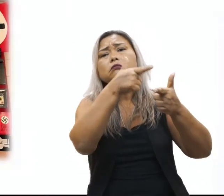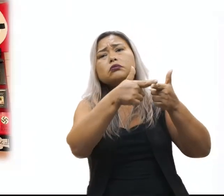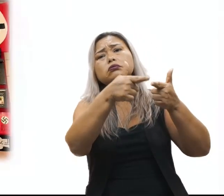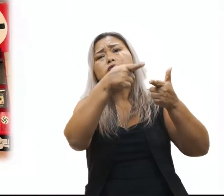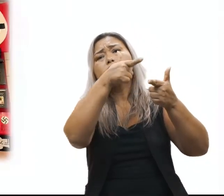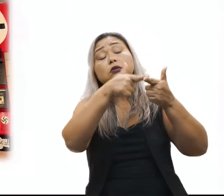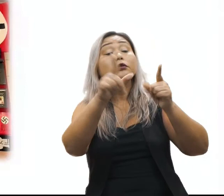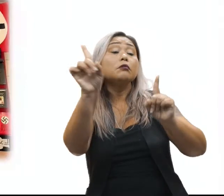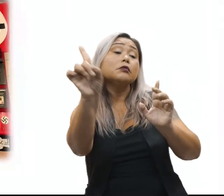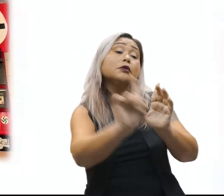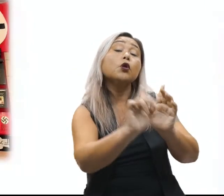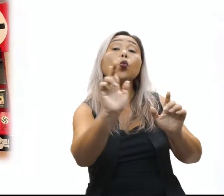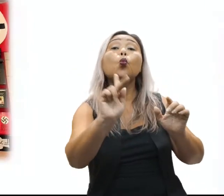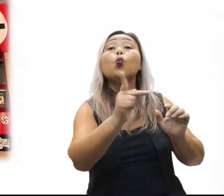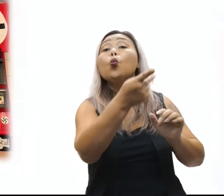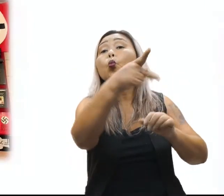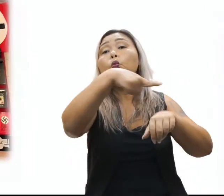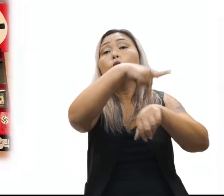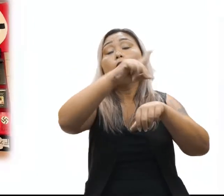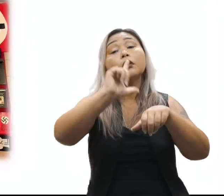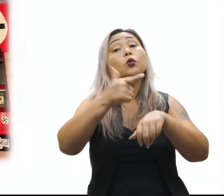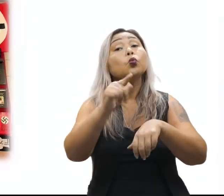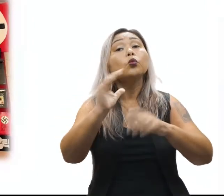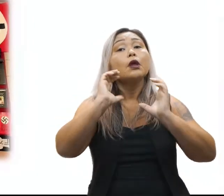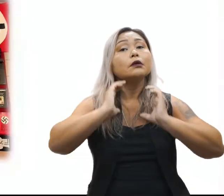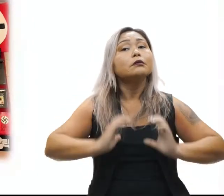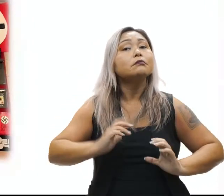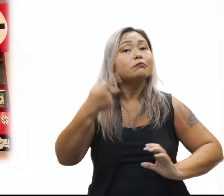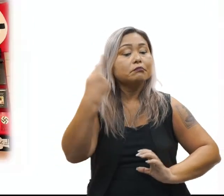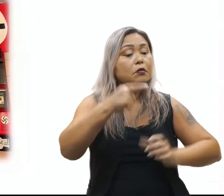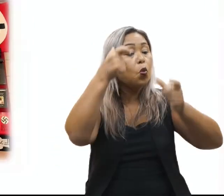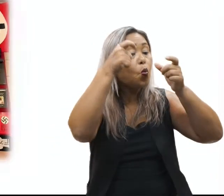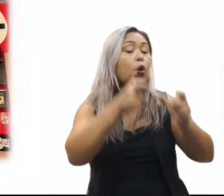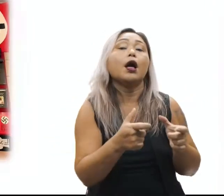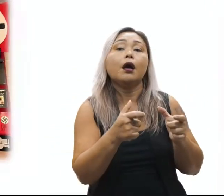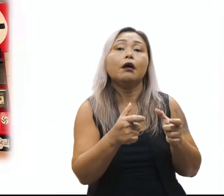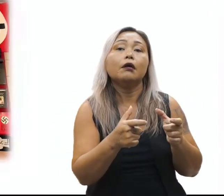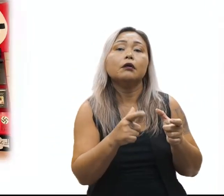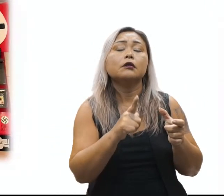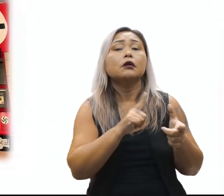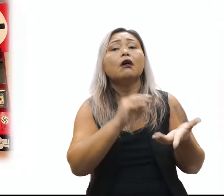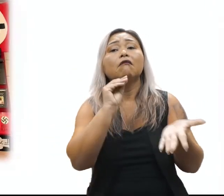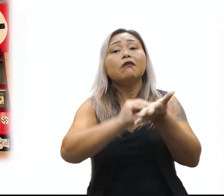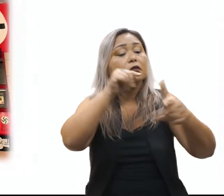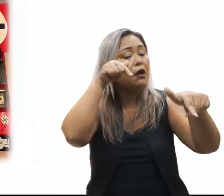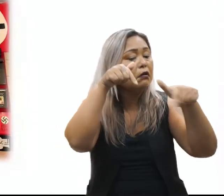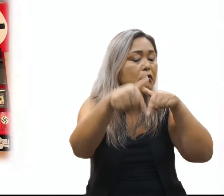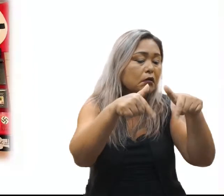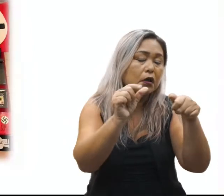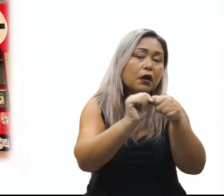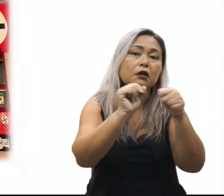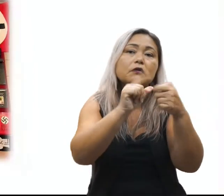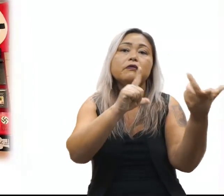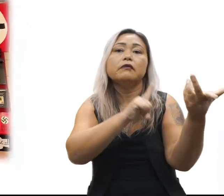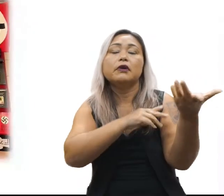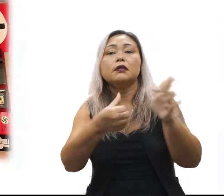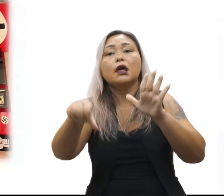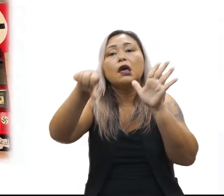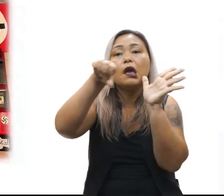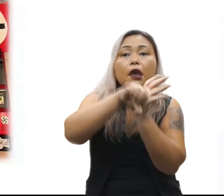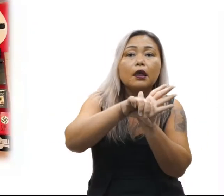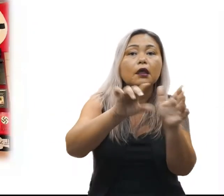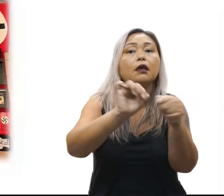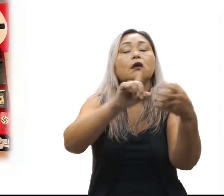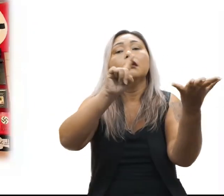migrantes, de não ter a cidadania do lugar. Então, ele vai enfrentar o desemprego, criminalidade e todos os